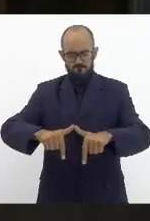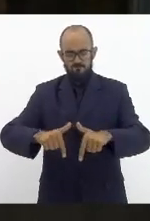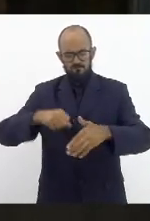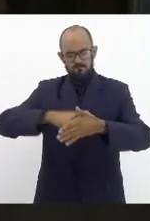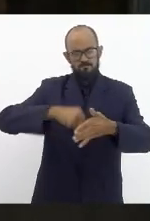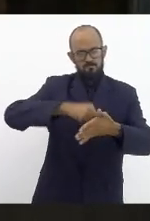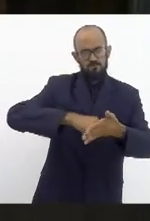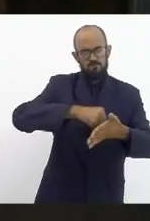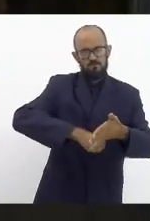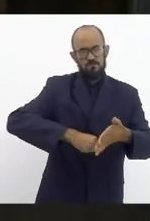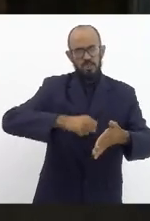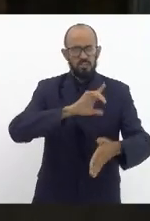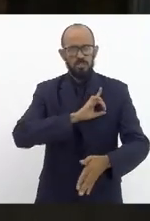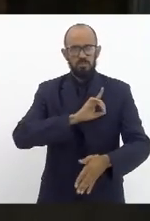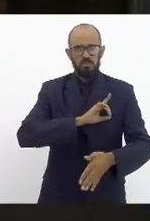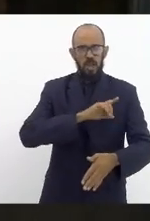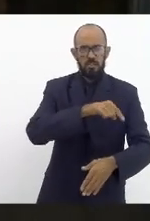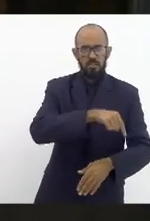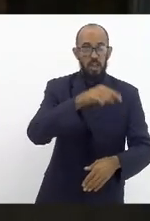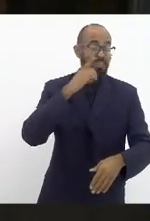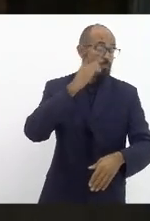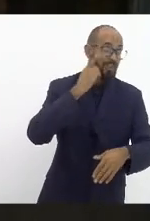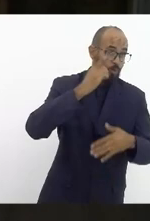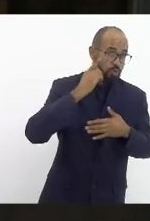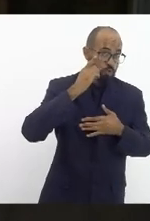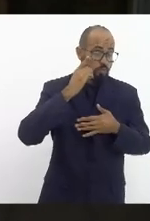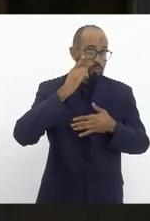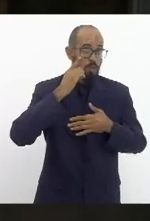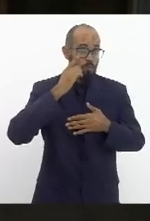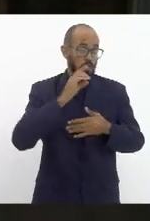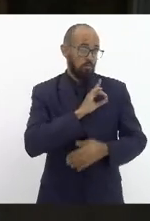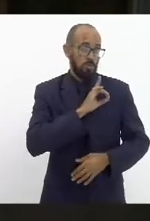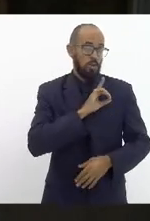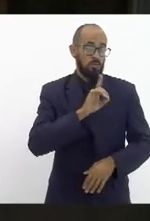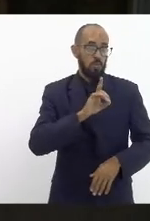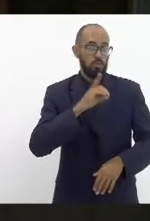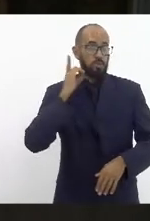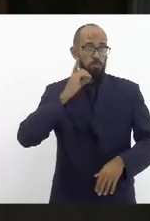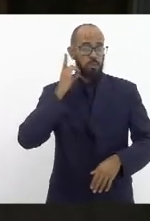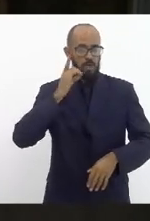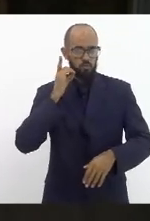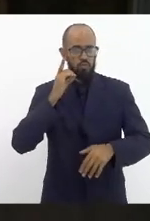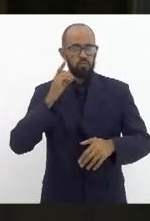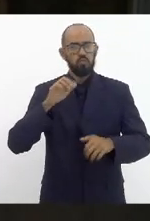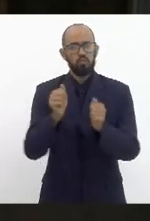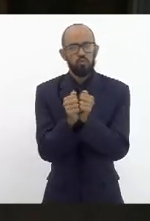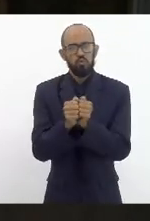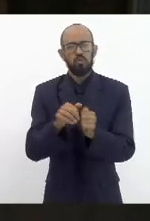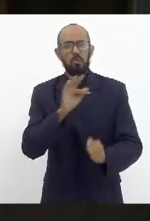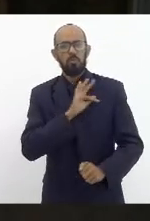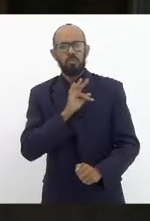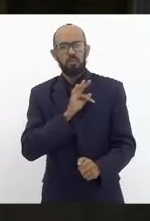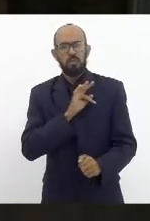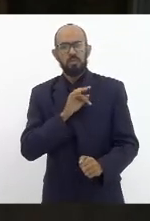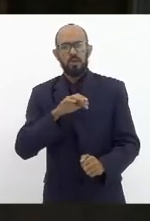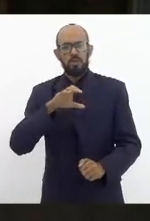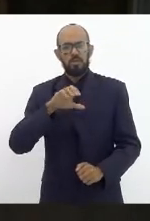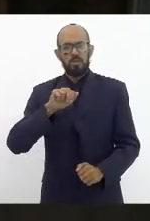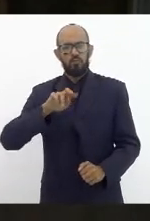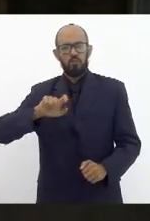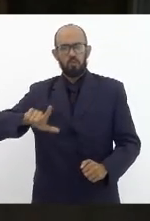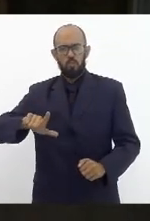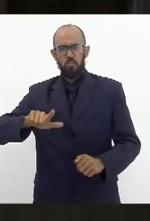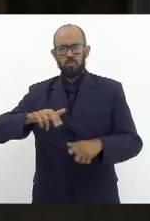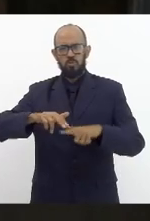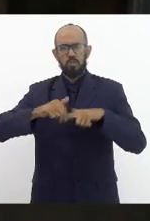a mesma coisa com a Polícia Civil, e que está certo, tinha que fazer. Por isso que o projeto de lei veio à casa ontem, deve